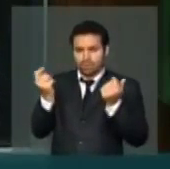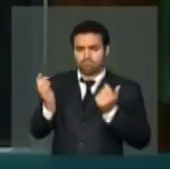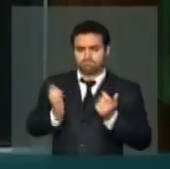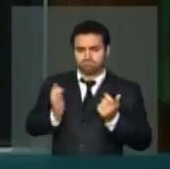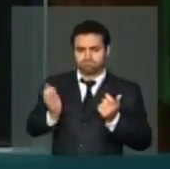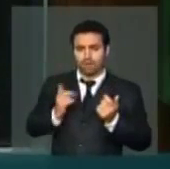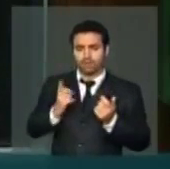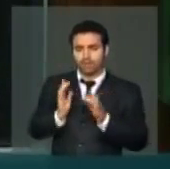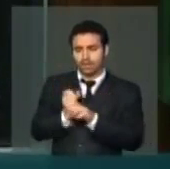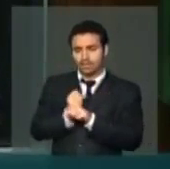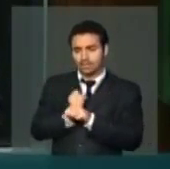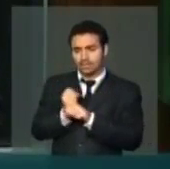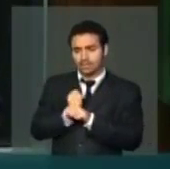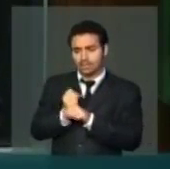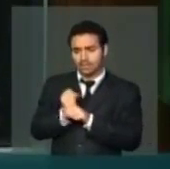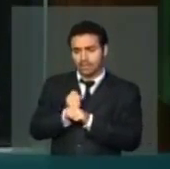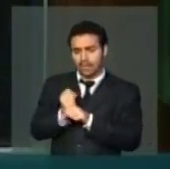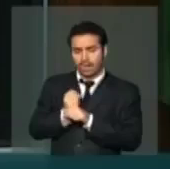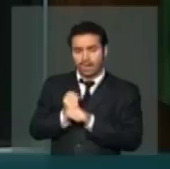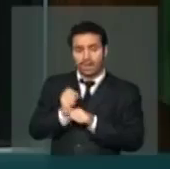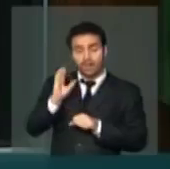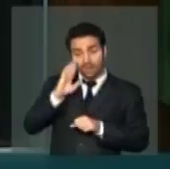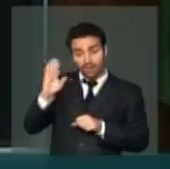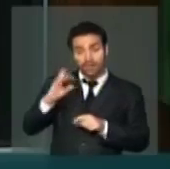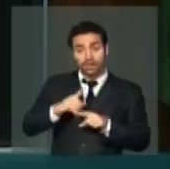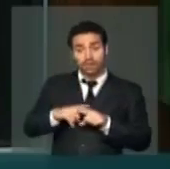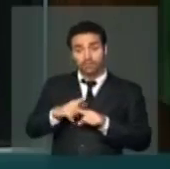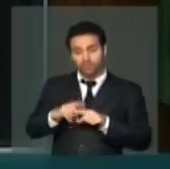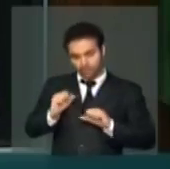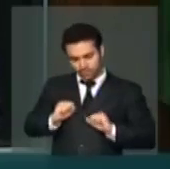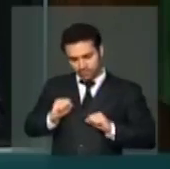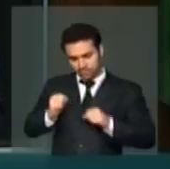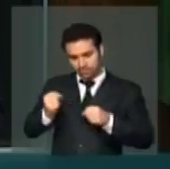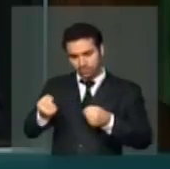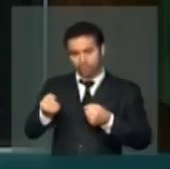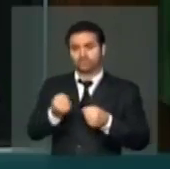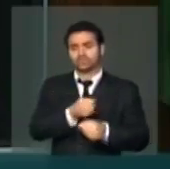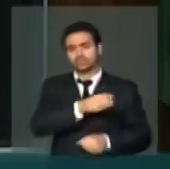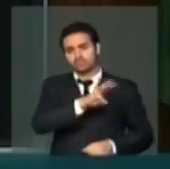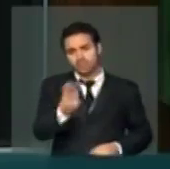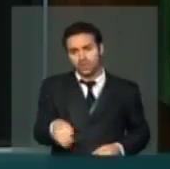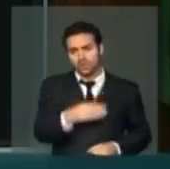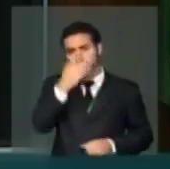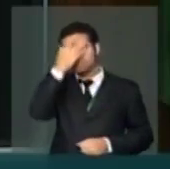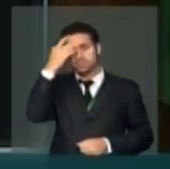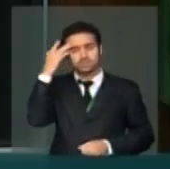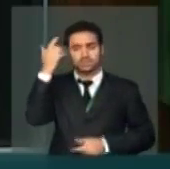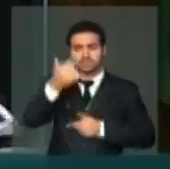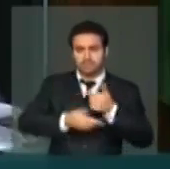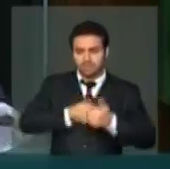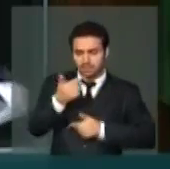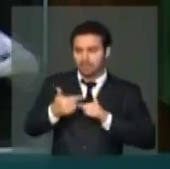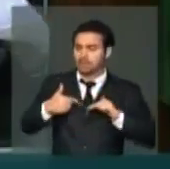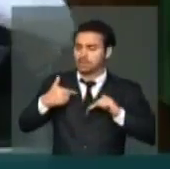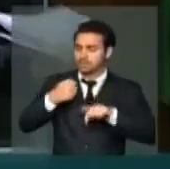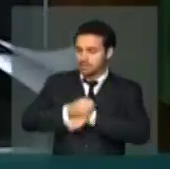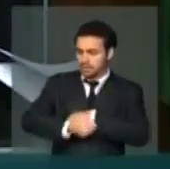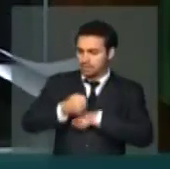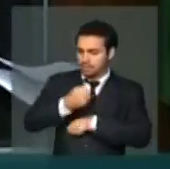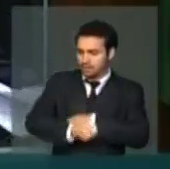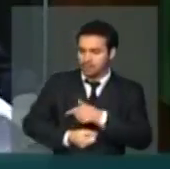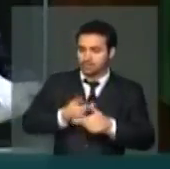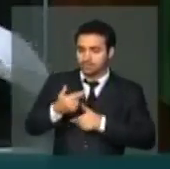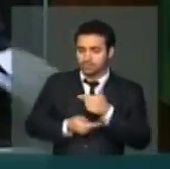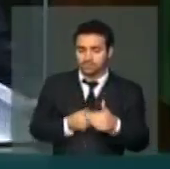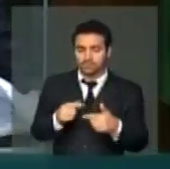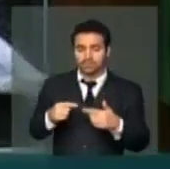ao longo de anos, principalmente devido ao esforço de milhares e milhões de trabalhadores, acabem sendo